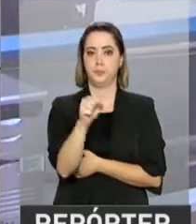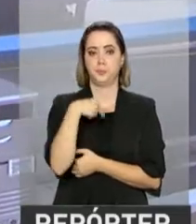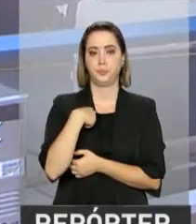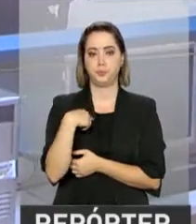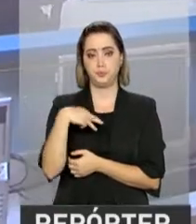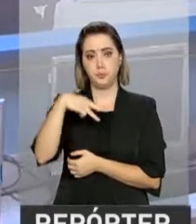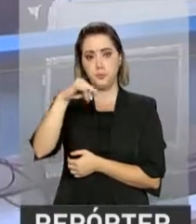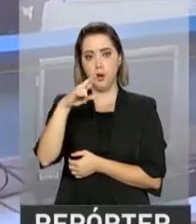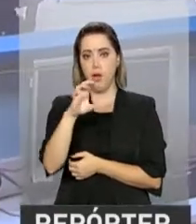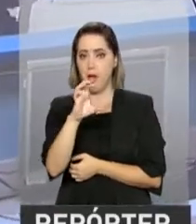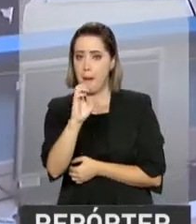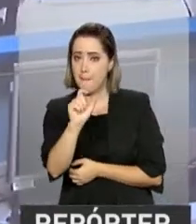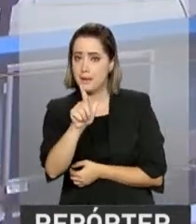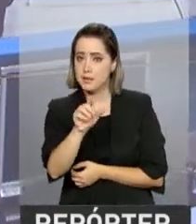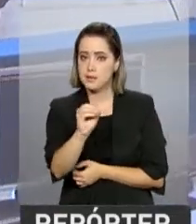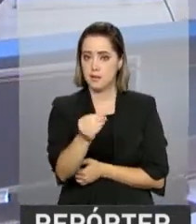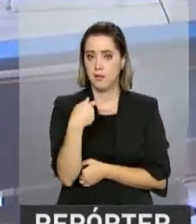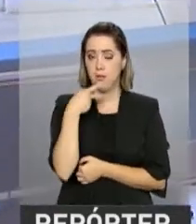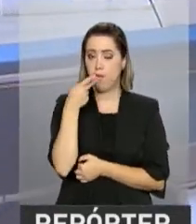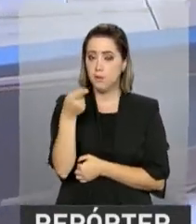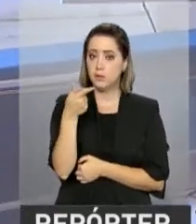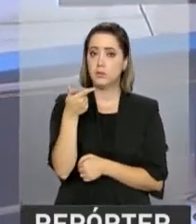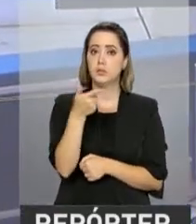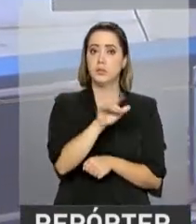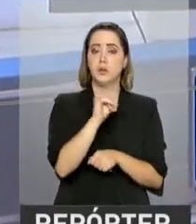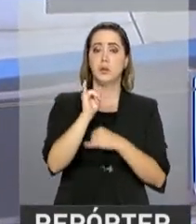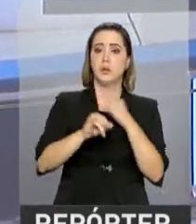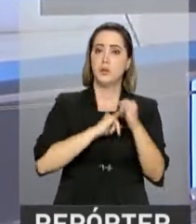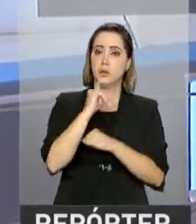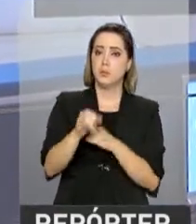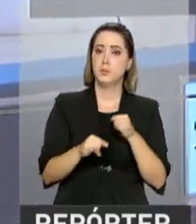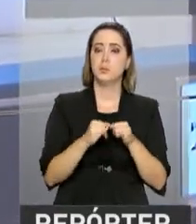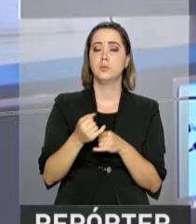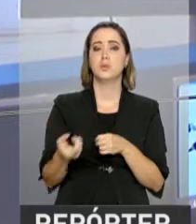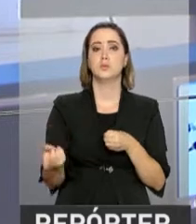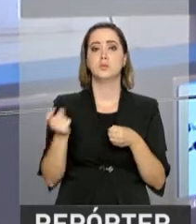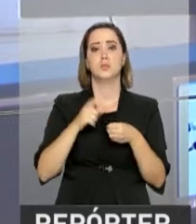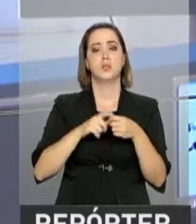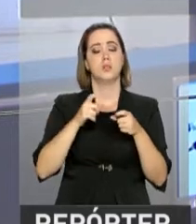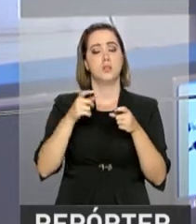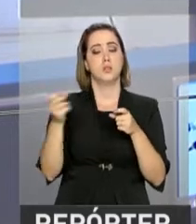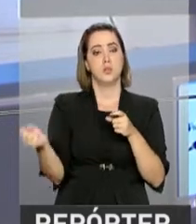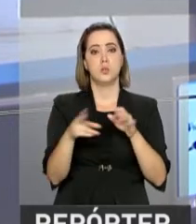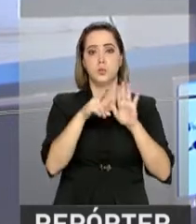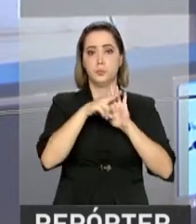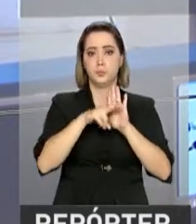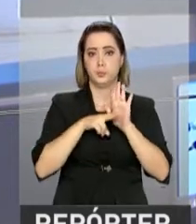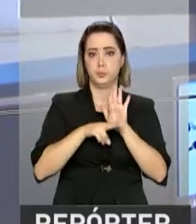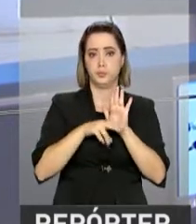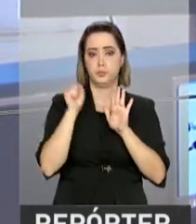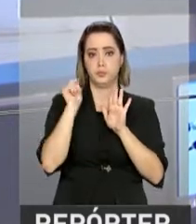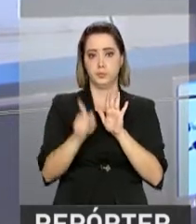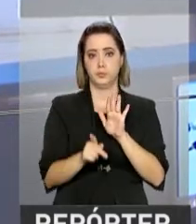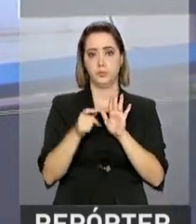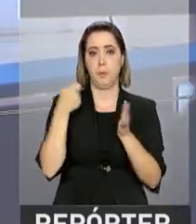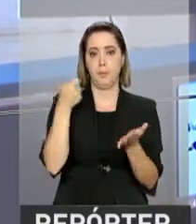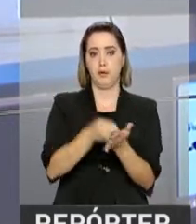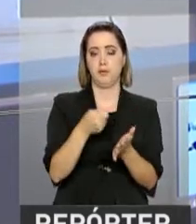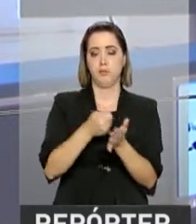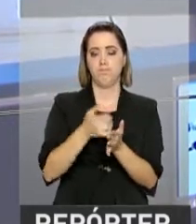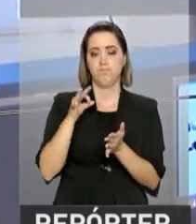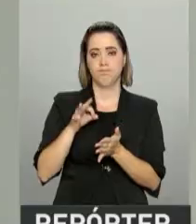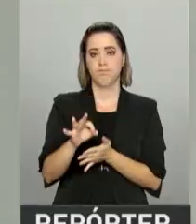voltou a defender a importância da reforma do sistema previdenciário para o país manter o pagamento das aposentadorias e